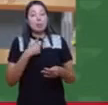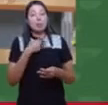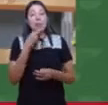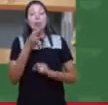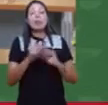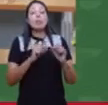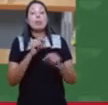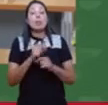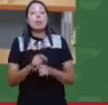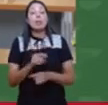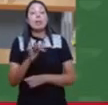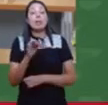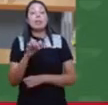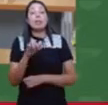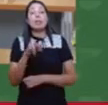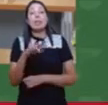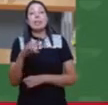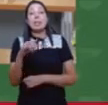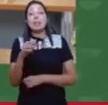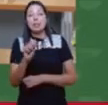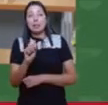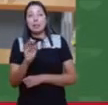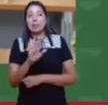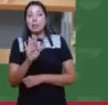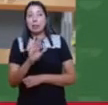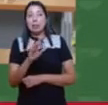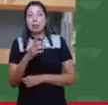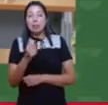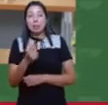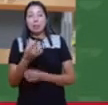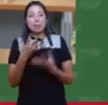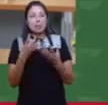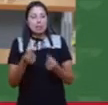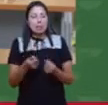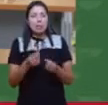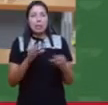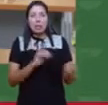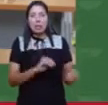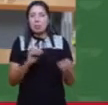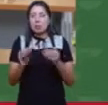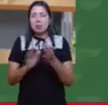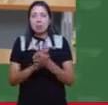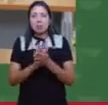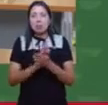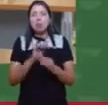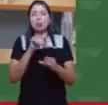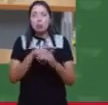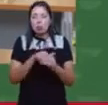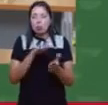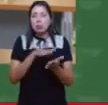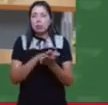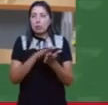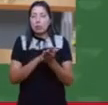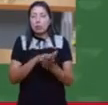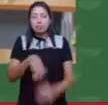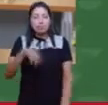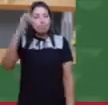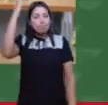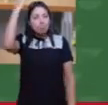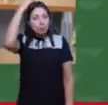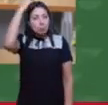dizendo o seguinte: o Fernanda Marques, não vamos aceitar essas mudanças. O voto impresso é um